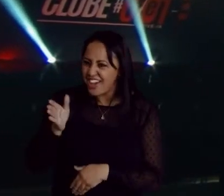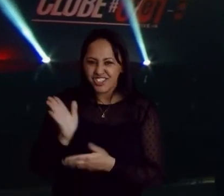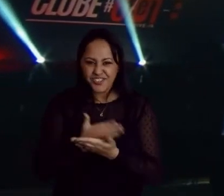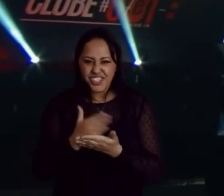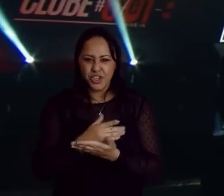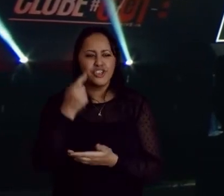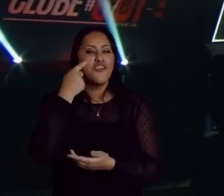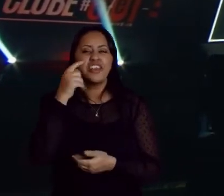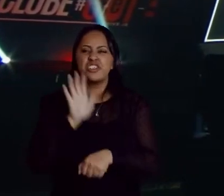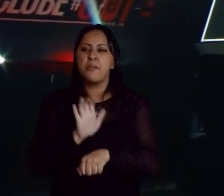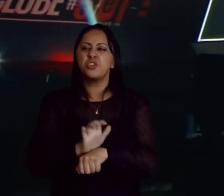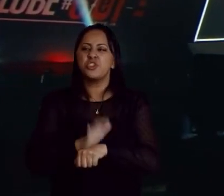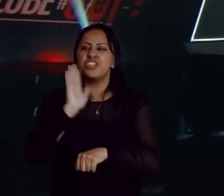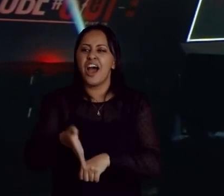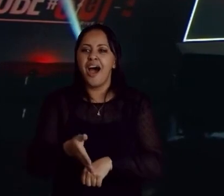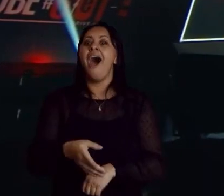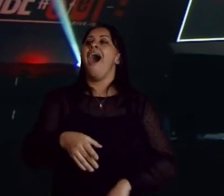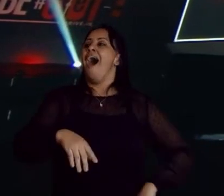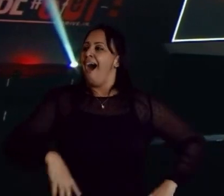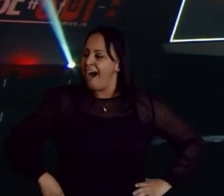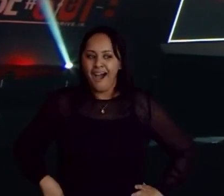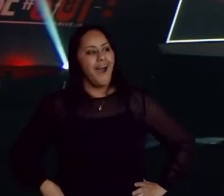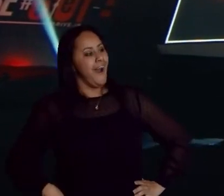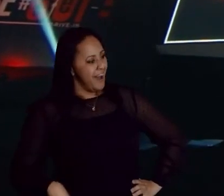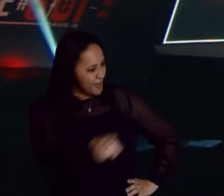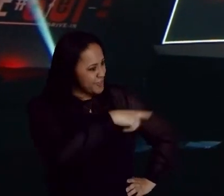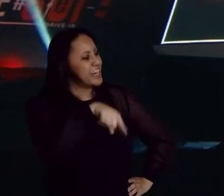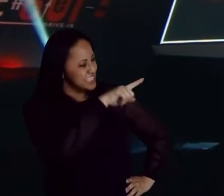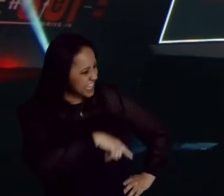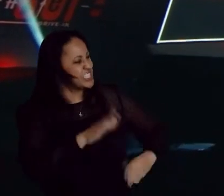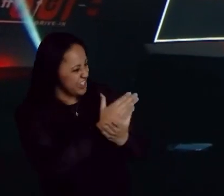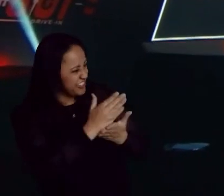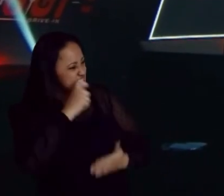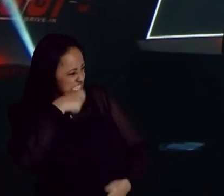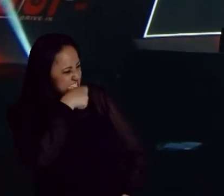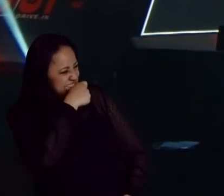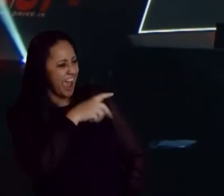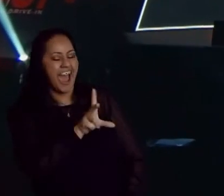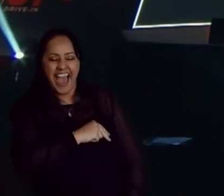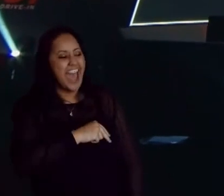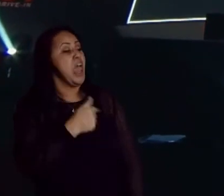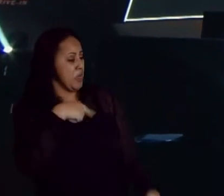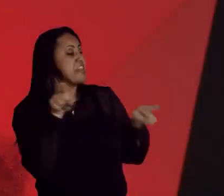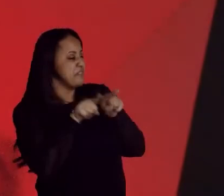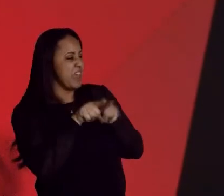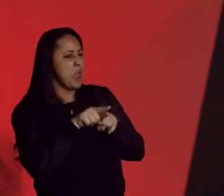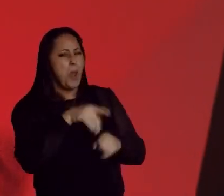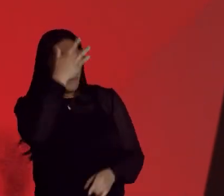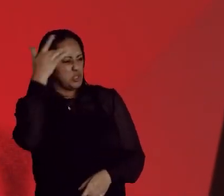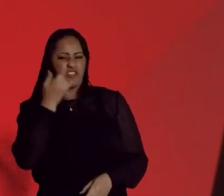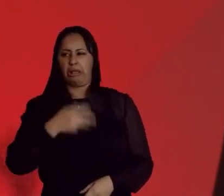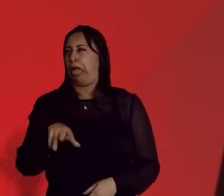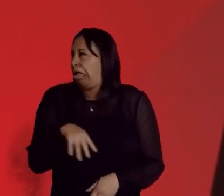dente aí, buzina, deixa eu ver se você tem coragem. Uau! Eu também divido escova de dente, um dia me falaram, ai que nojo, eu